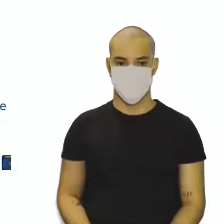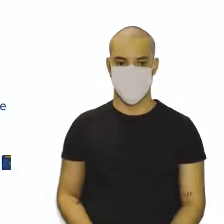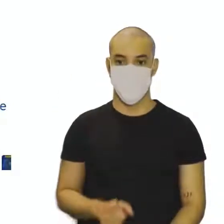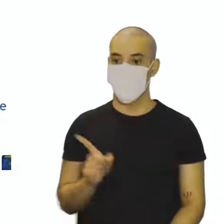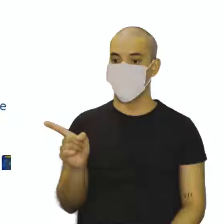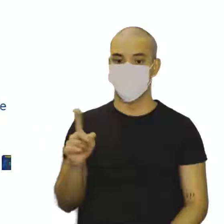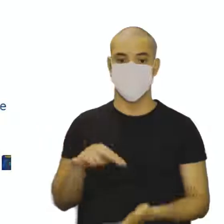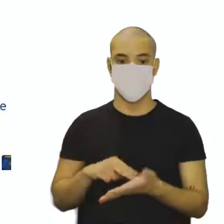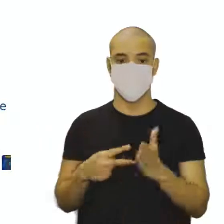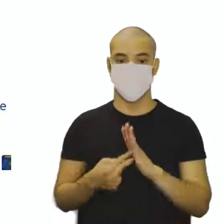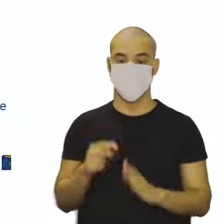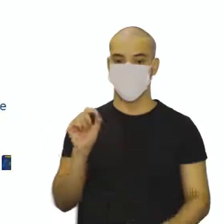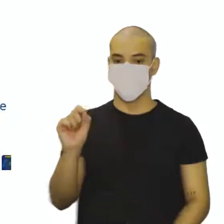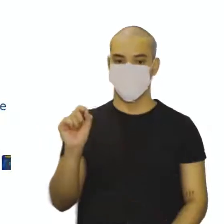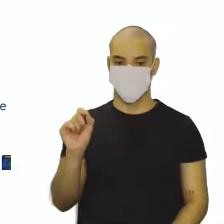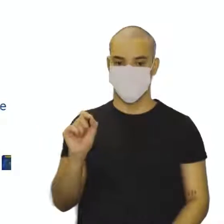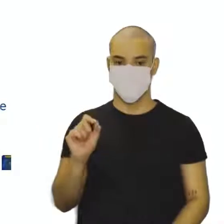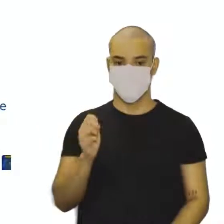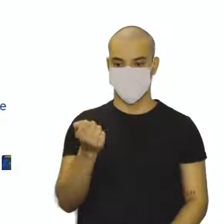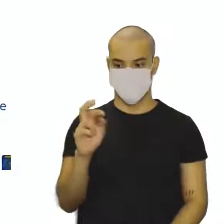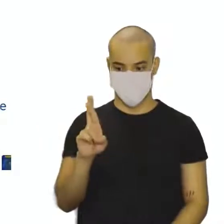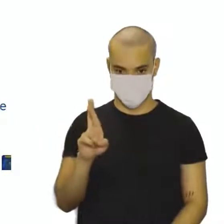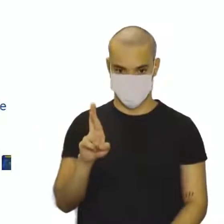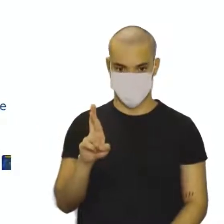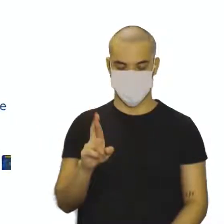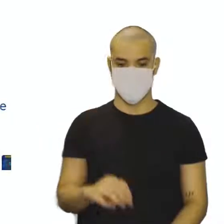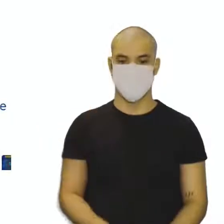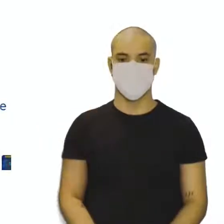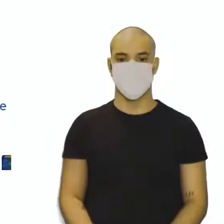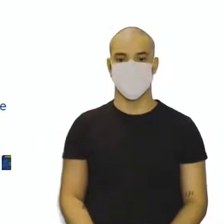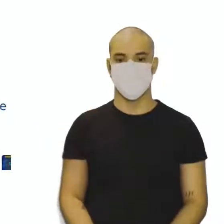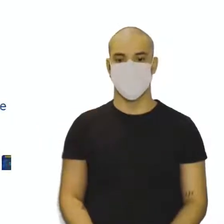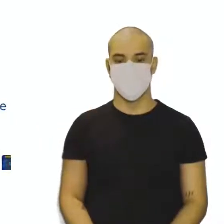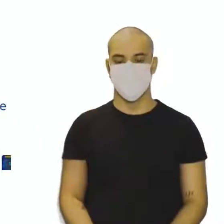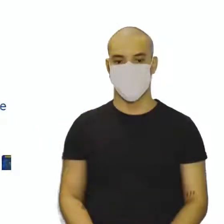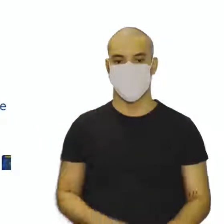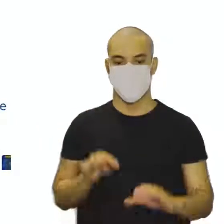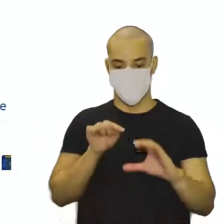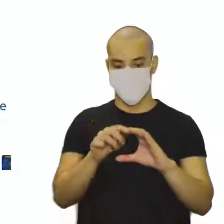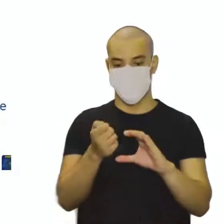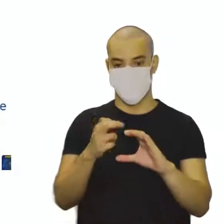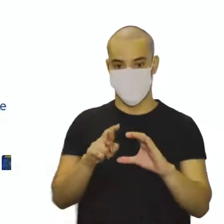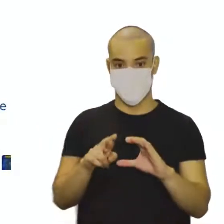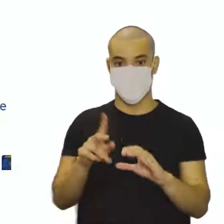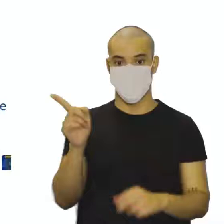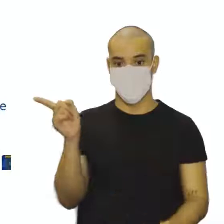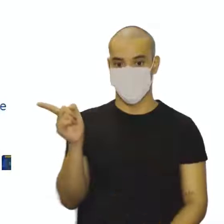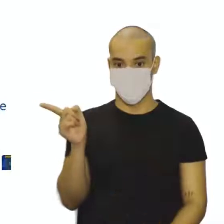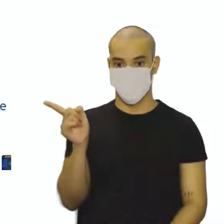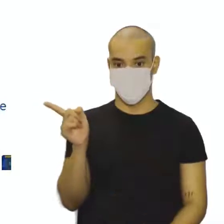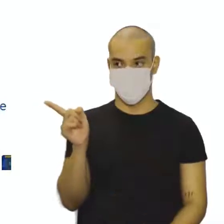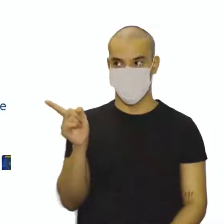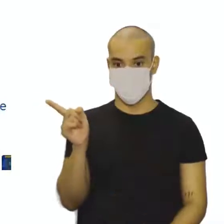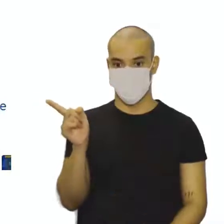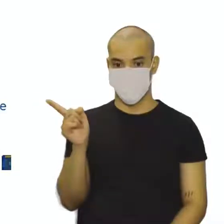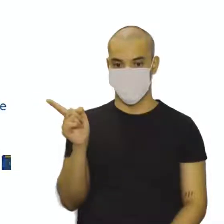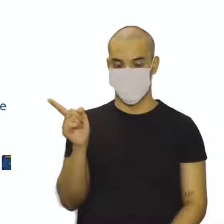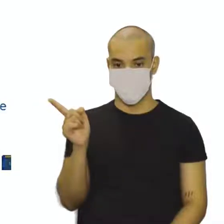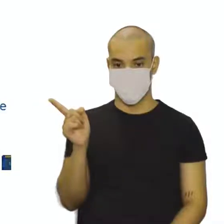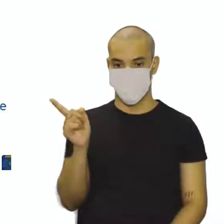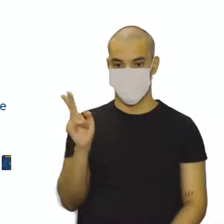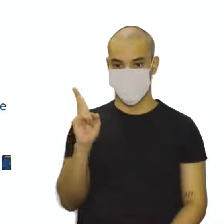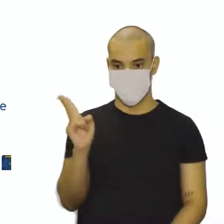ele representa um indutor de núcleo de ar. Se você ver esse mesmo símbolo mais duas barrinhas paralelas de